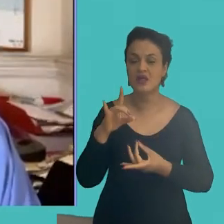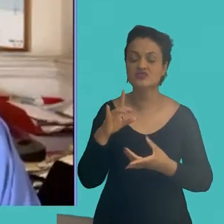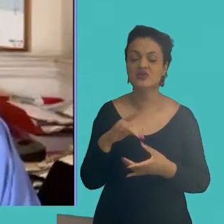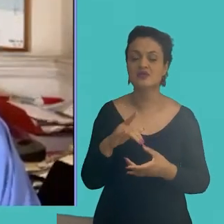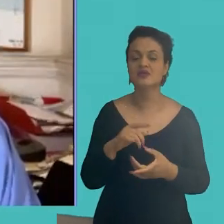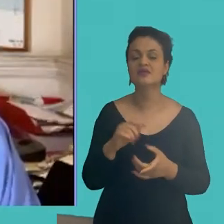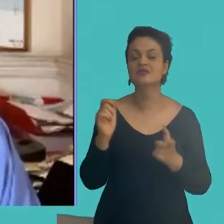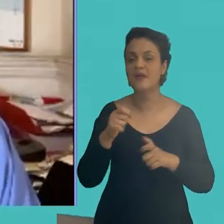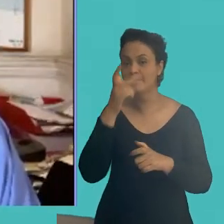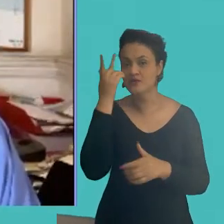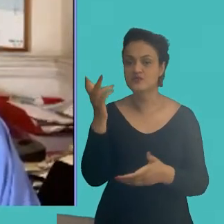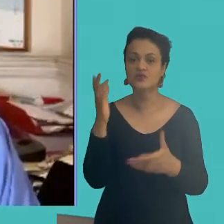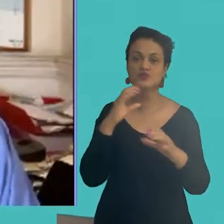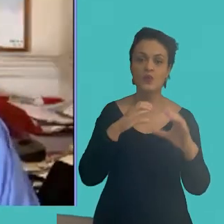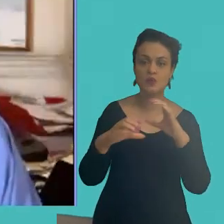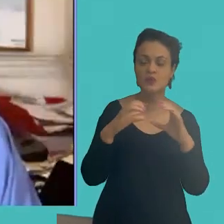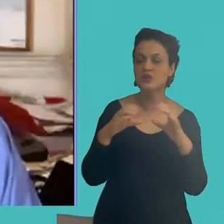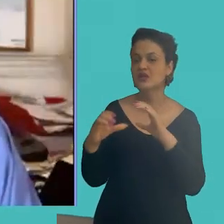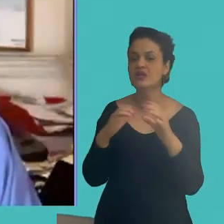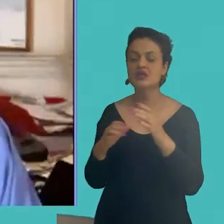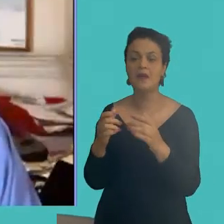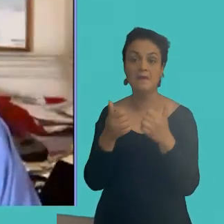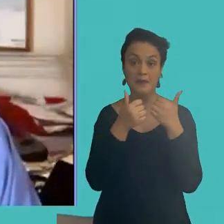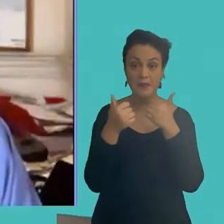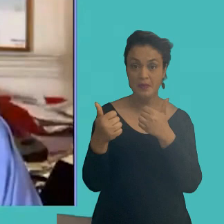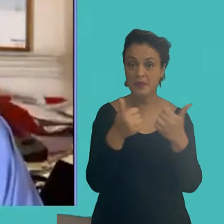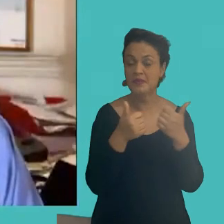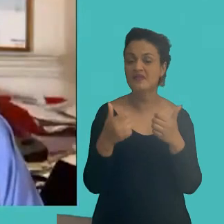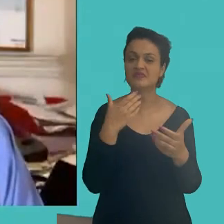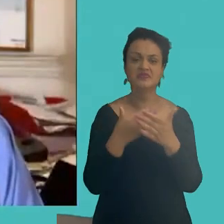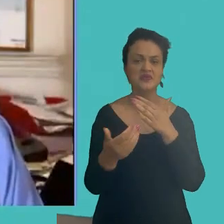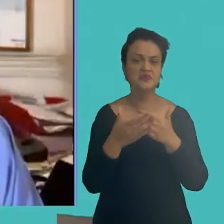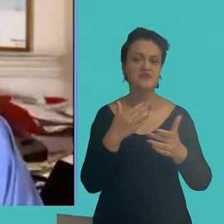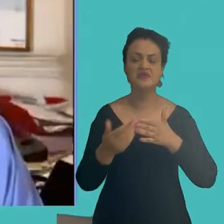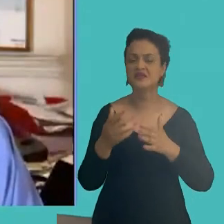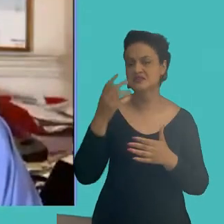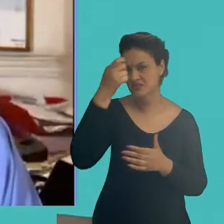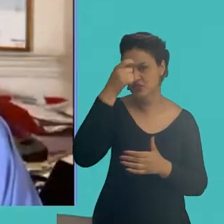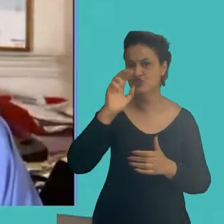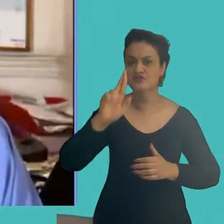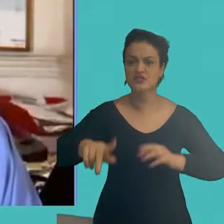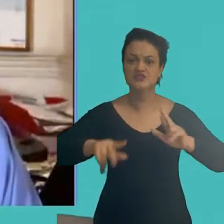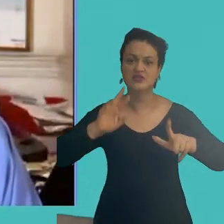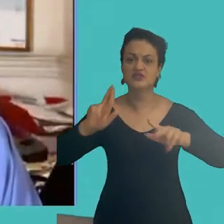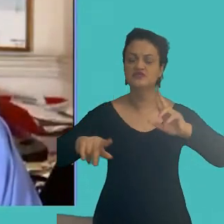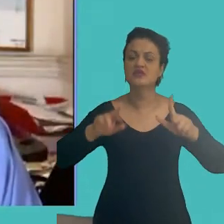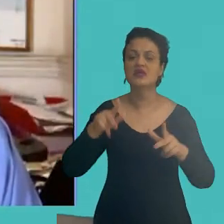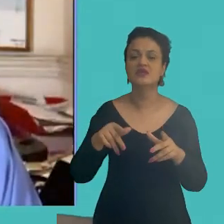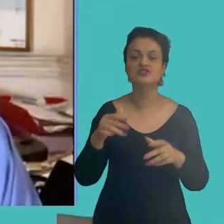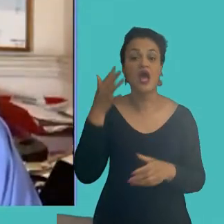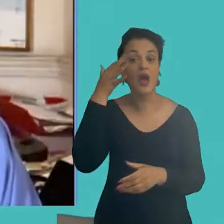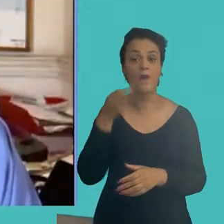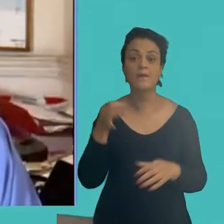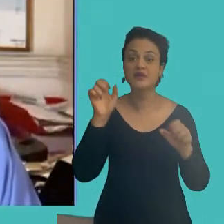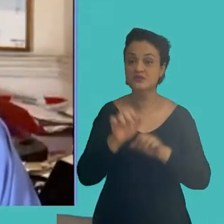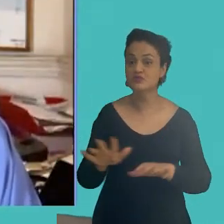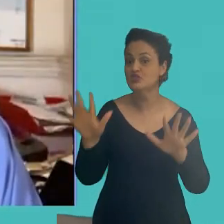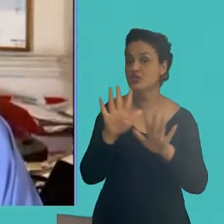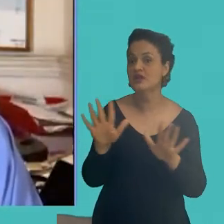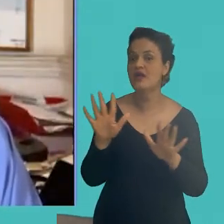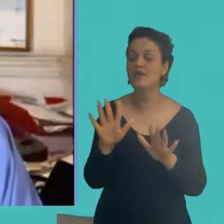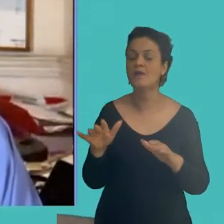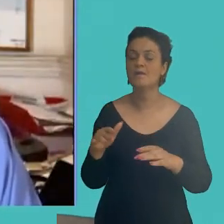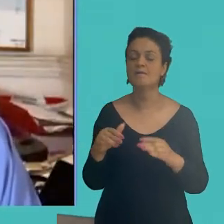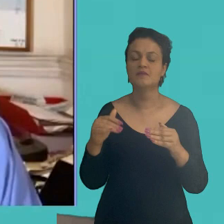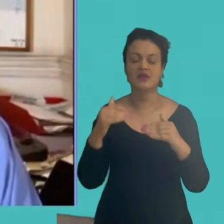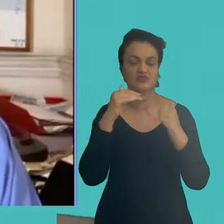comunicarem entre si de maneira civilizada, não importa as suas diferenças, a compreensão geral de que é necessário combater desigualdade, todo tipo